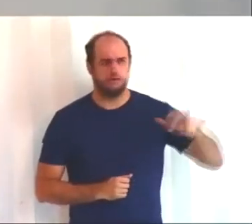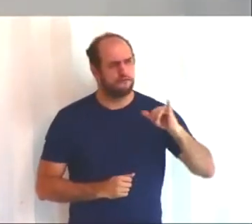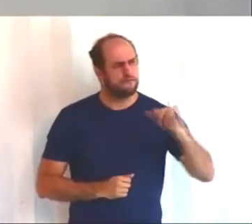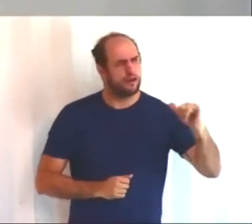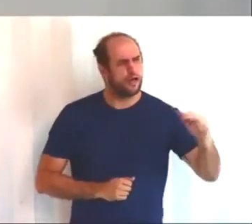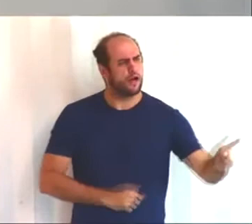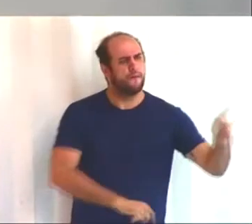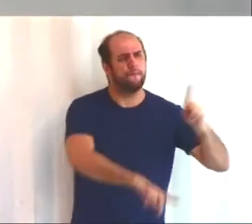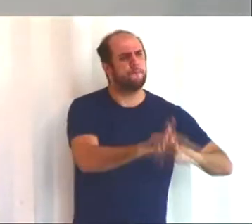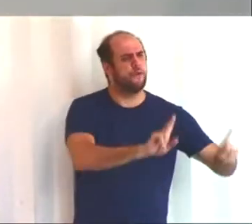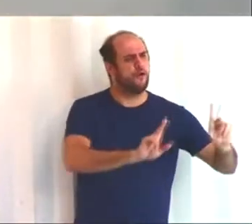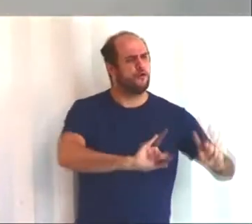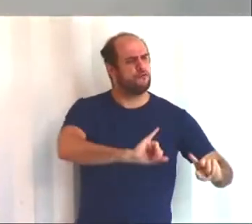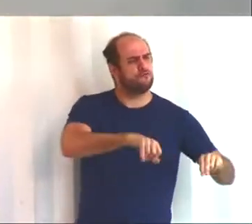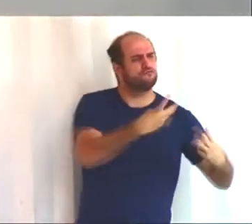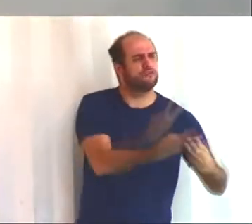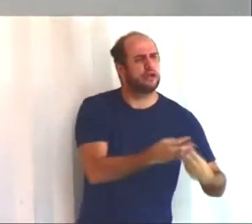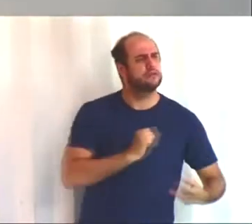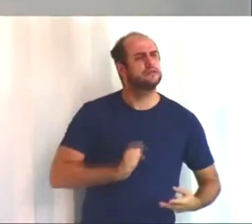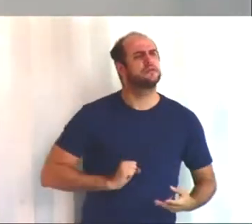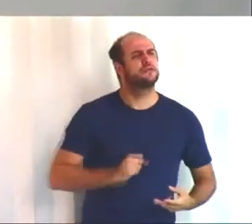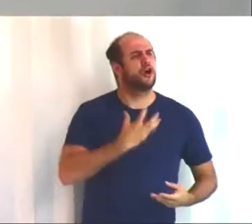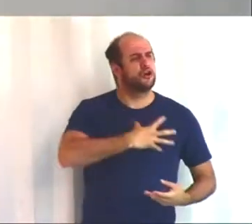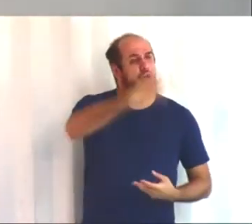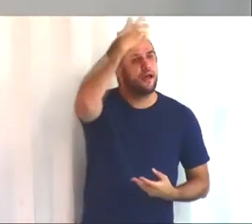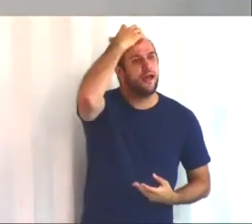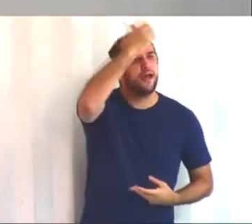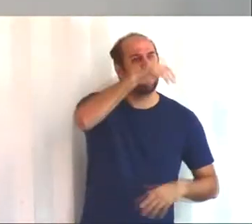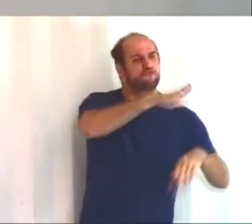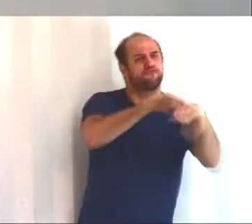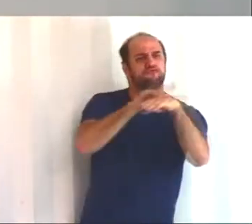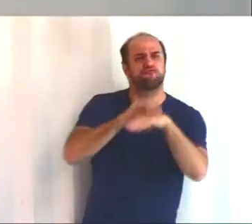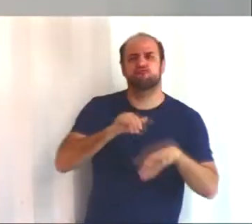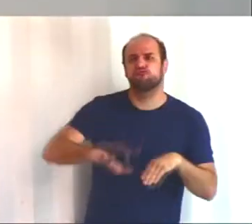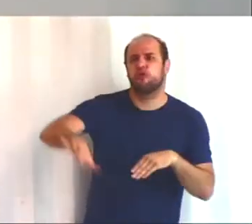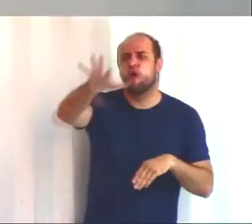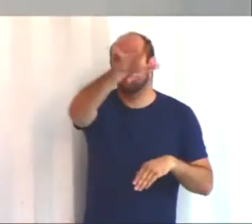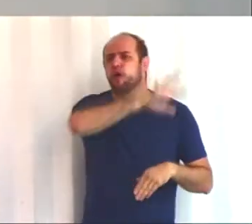de Judá, sacerdotes de Judá, reis de Judá,